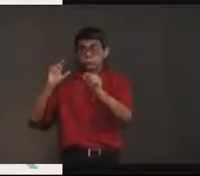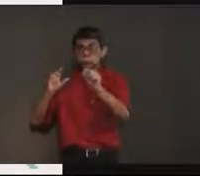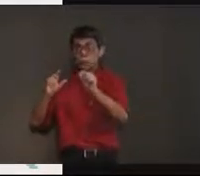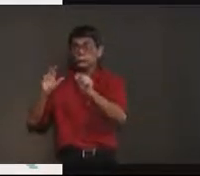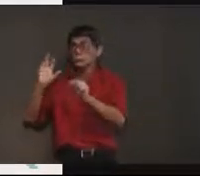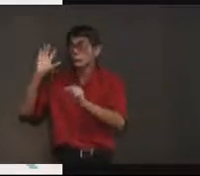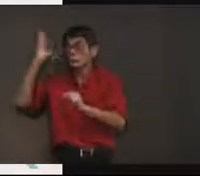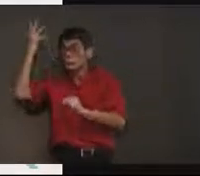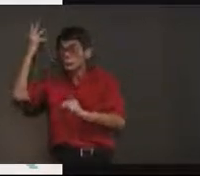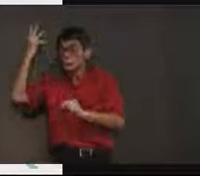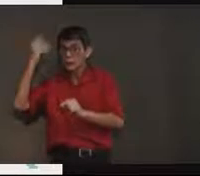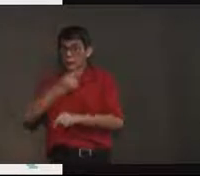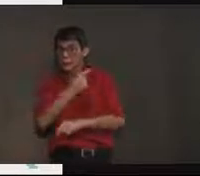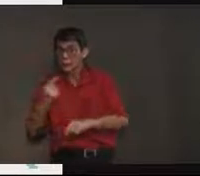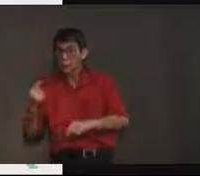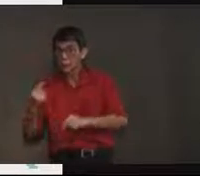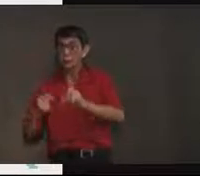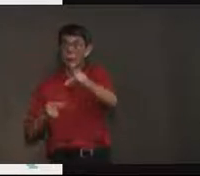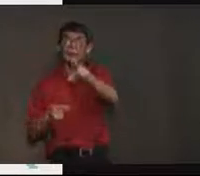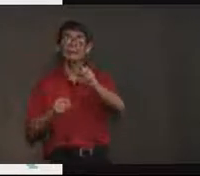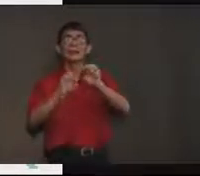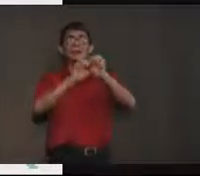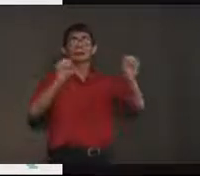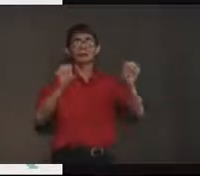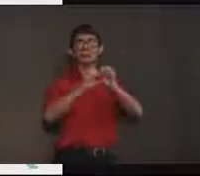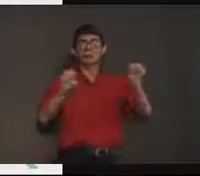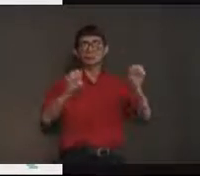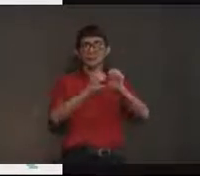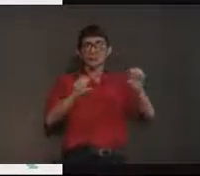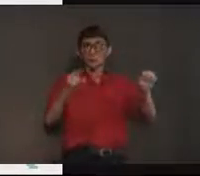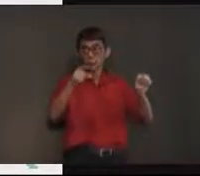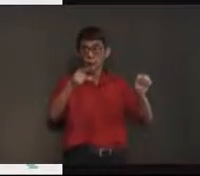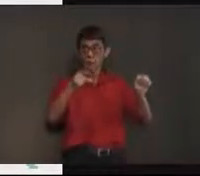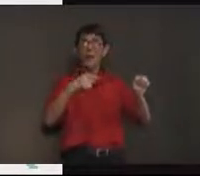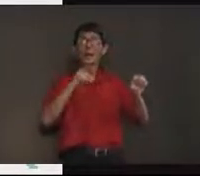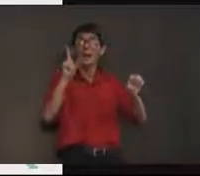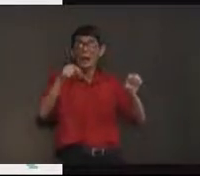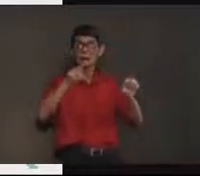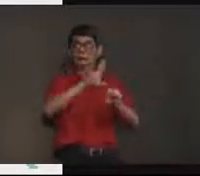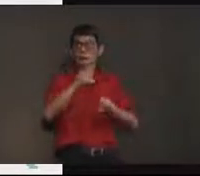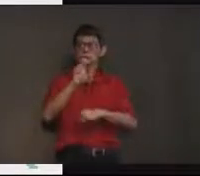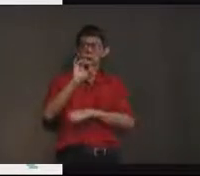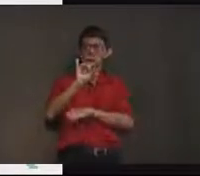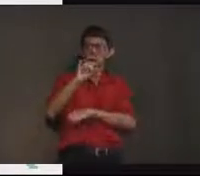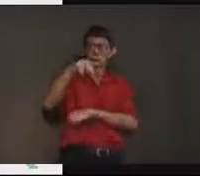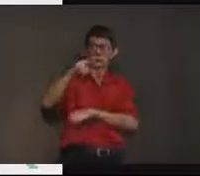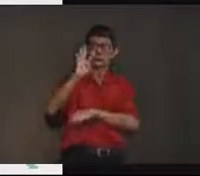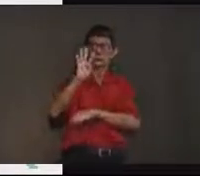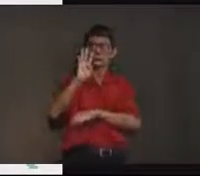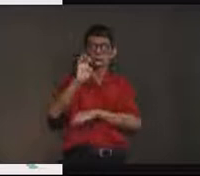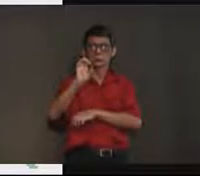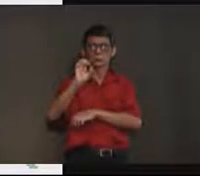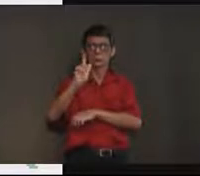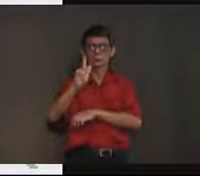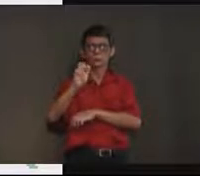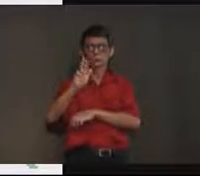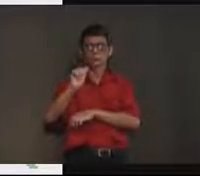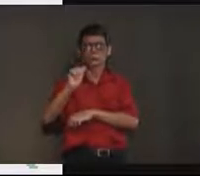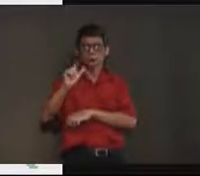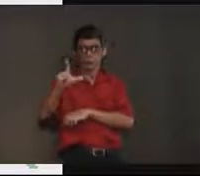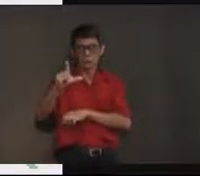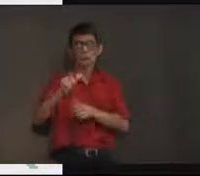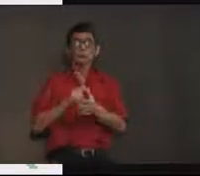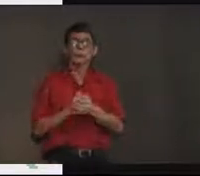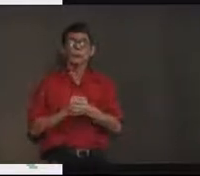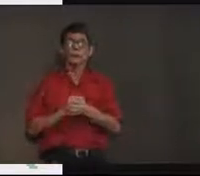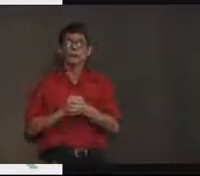problema que eu quero resolver mas em vocação na forma integral uma vez encontrado uma solução para esse